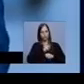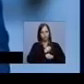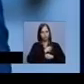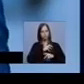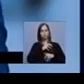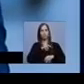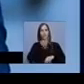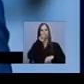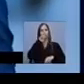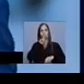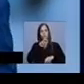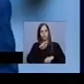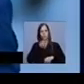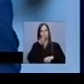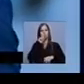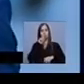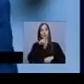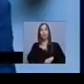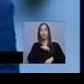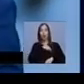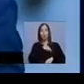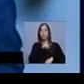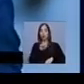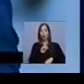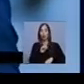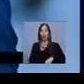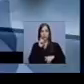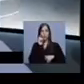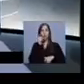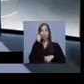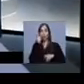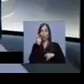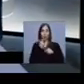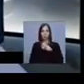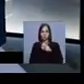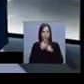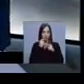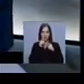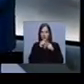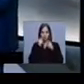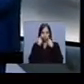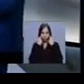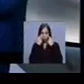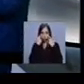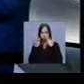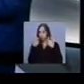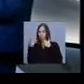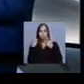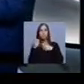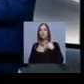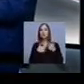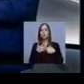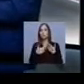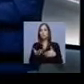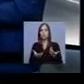acontecer é que do ponto de vista comportamental bastante sistematicamente negadas com as bolinhas uma linha reta e facto o nosso corpo tem muita dificuldade praticamente do zero esse